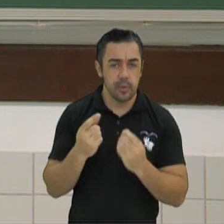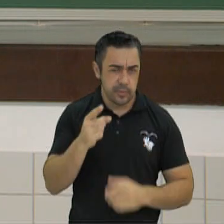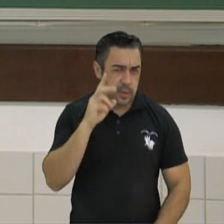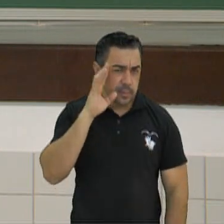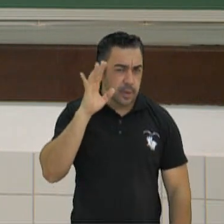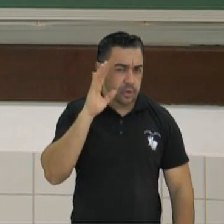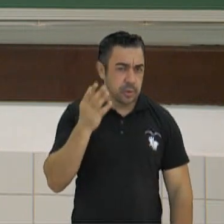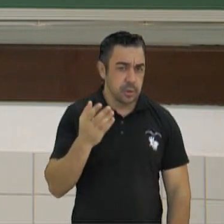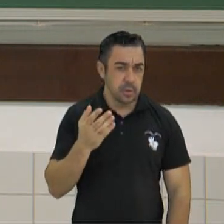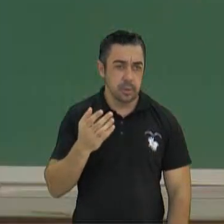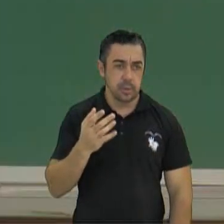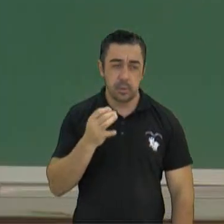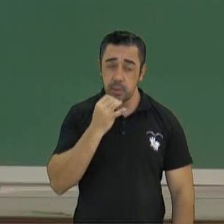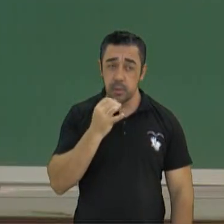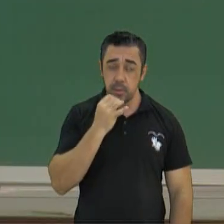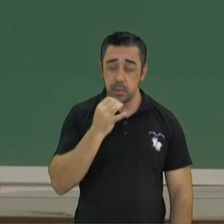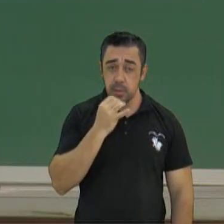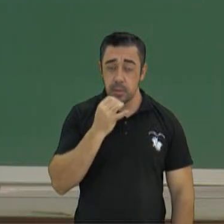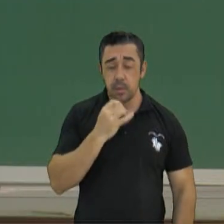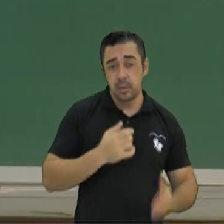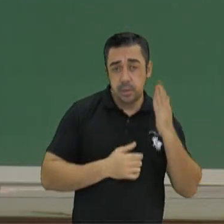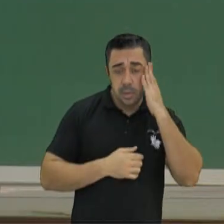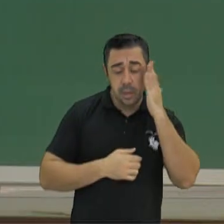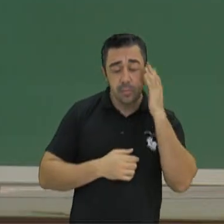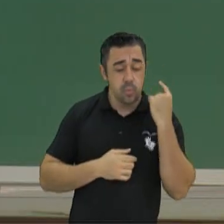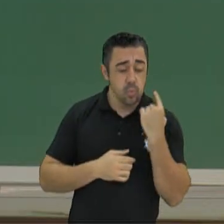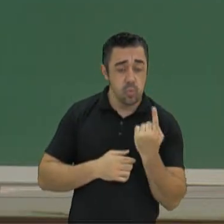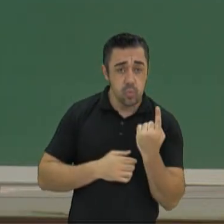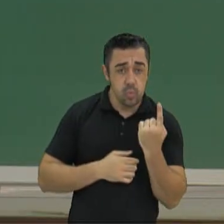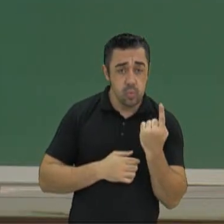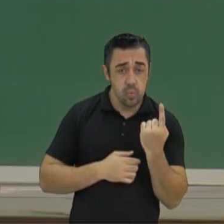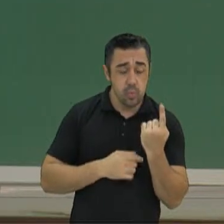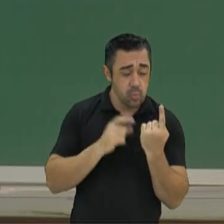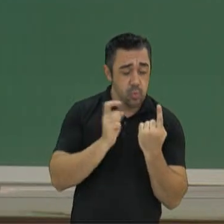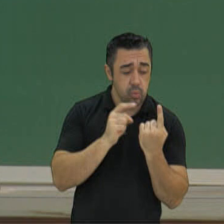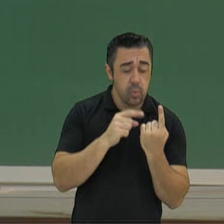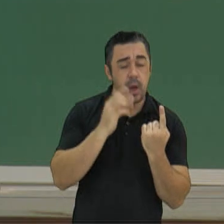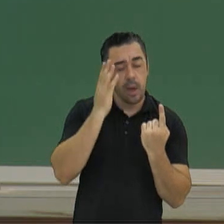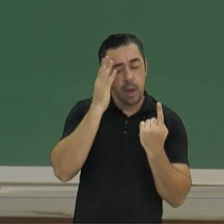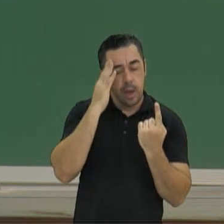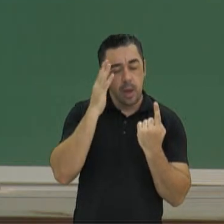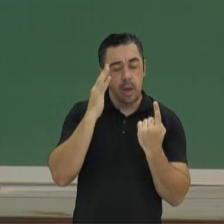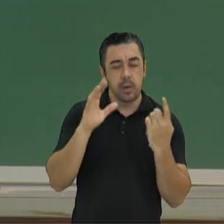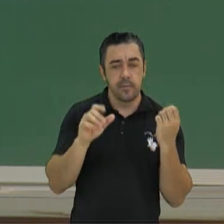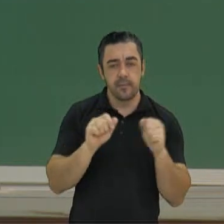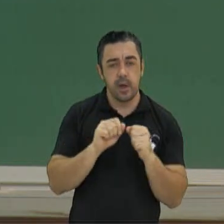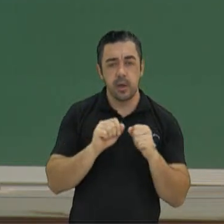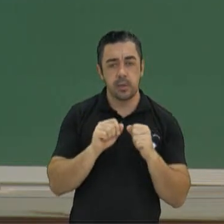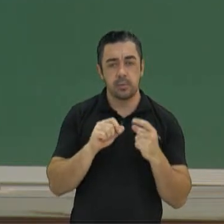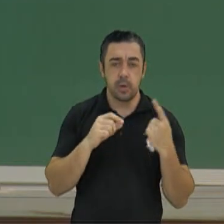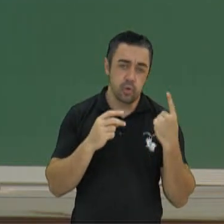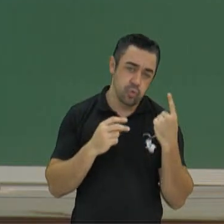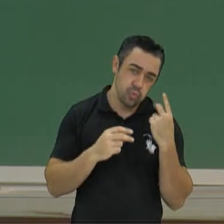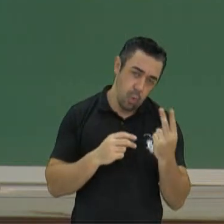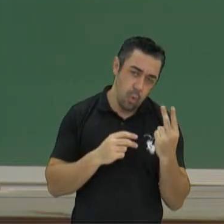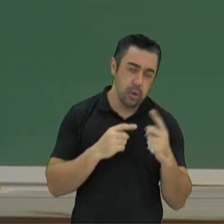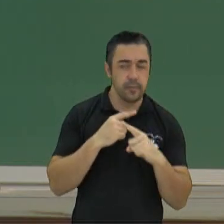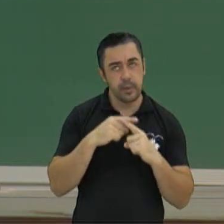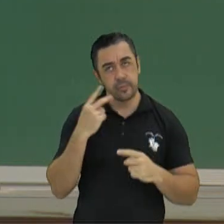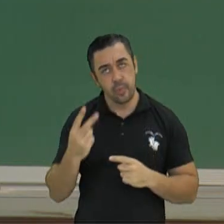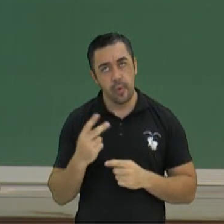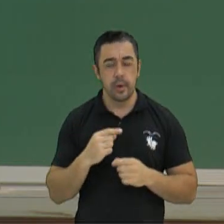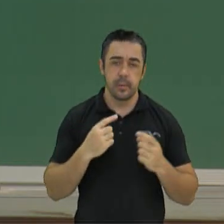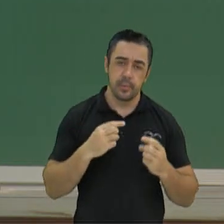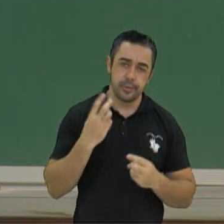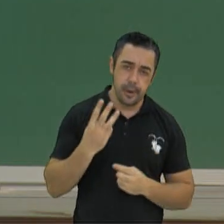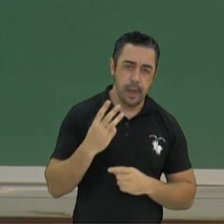têm alguma ideia aí? Né? Então, se eu sei quanto que eu vou precisar para um, quando eu vou precisar para 2, eu vou multiplicar por 2. Se eu fosse